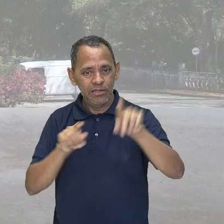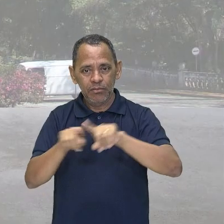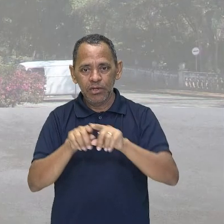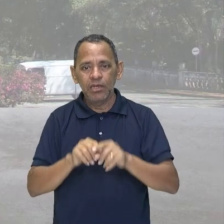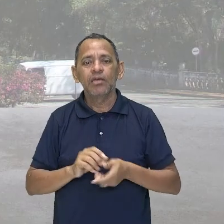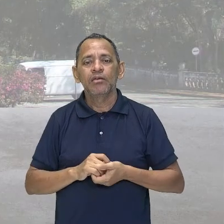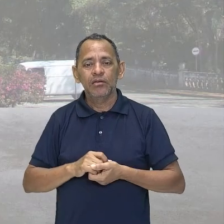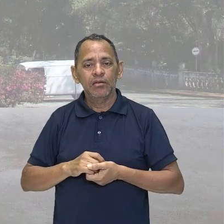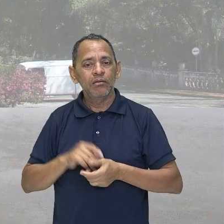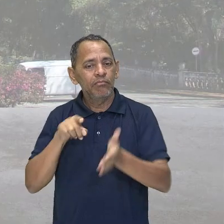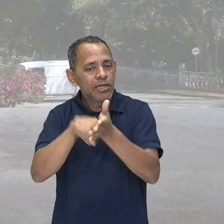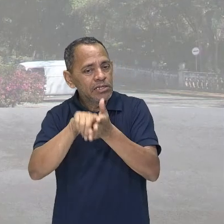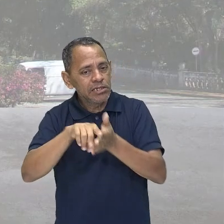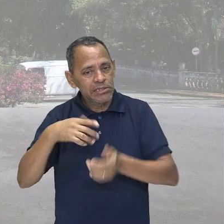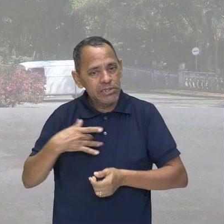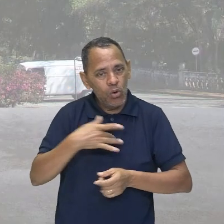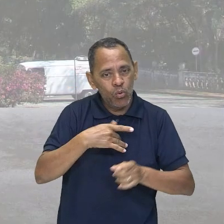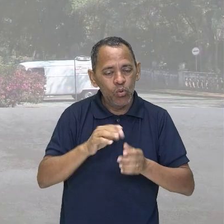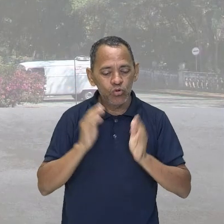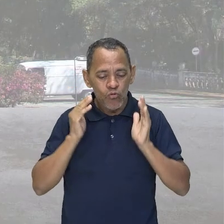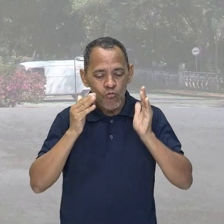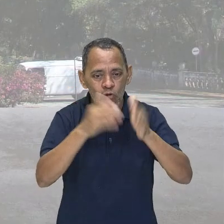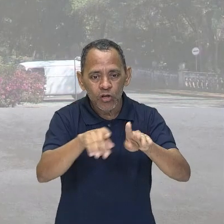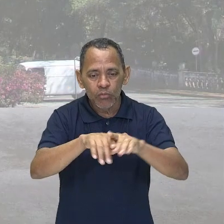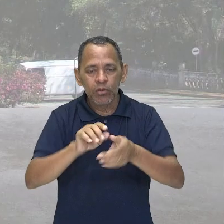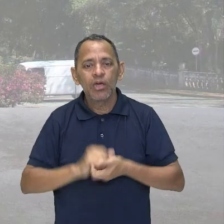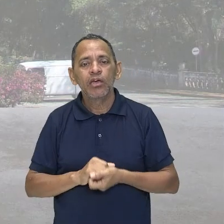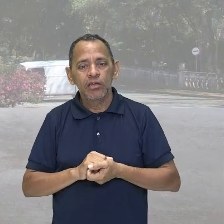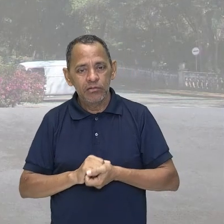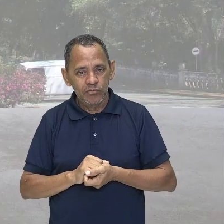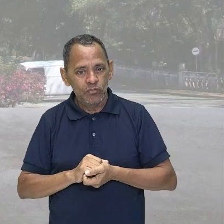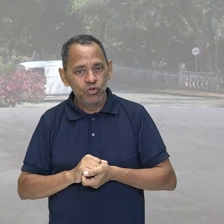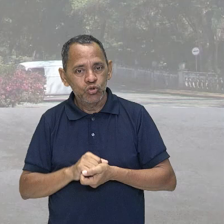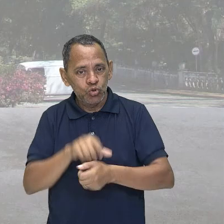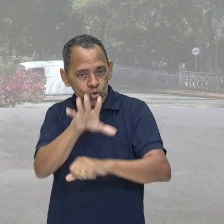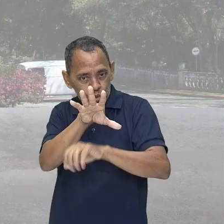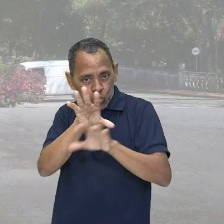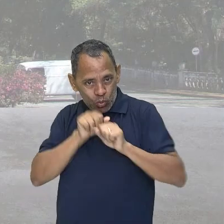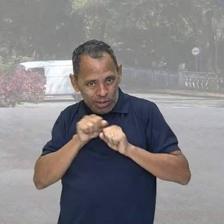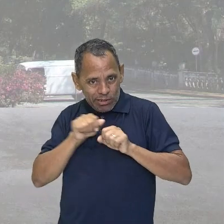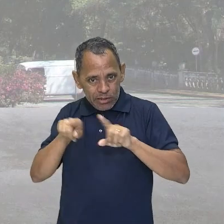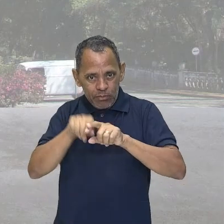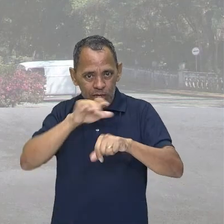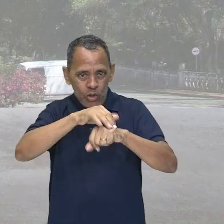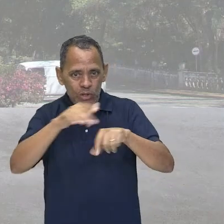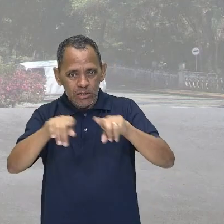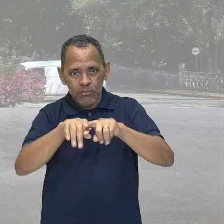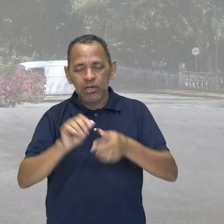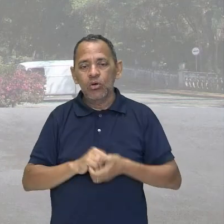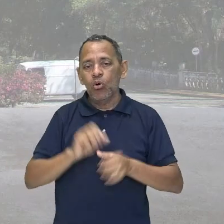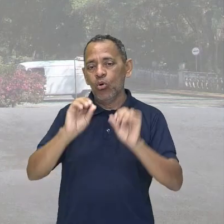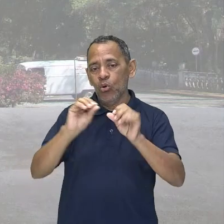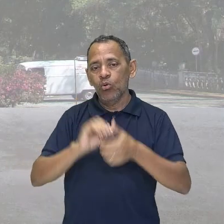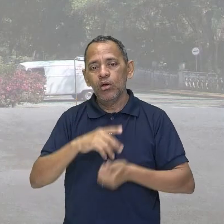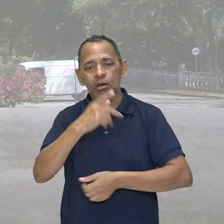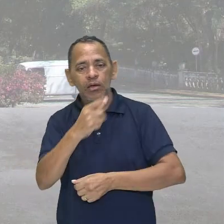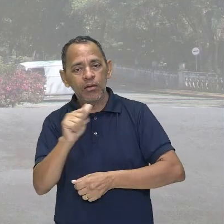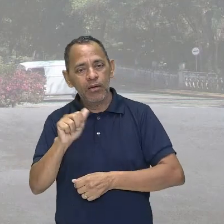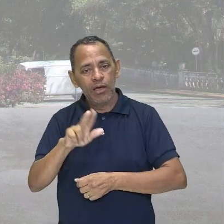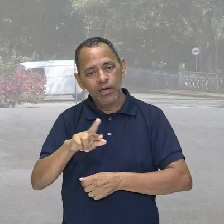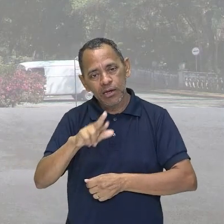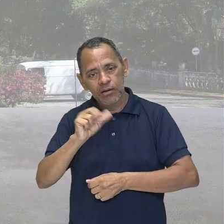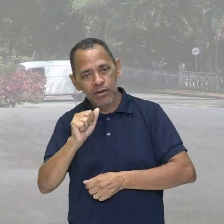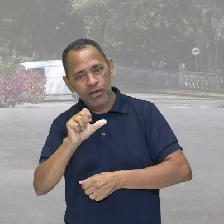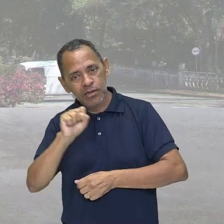em saúde, com foco em doenças infectocontagiosas e também doenças parasitárias. Oferece cursos de pós-graduação e também